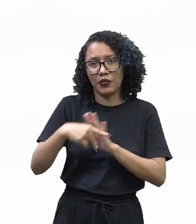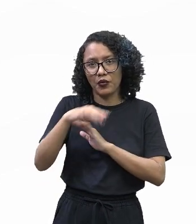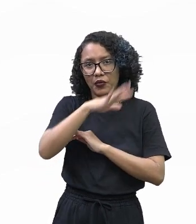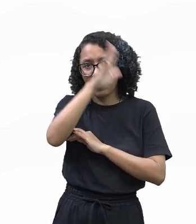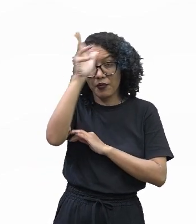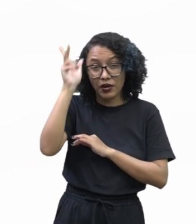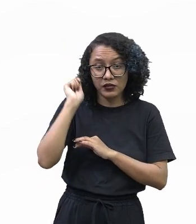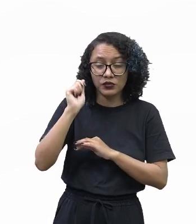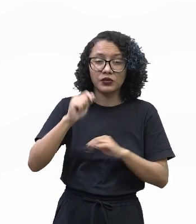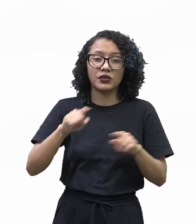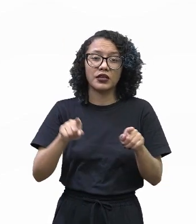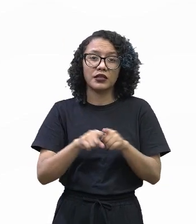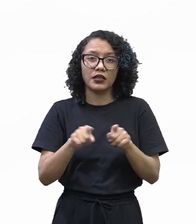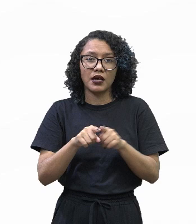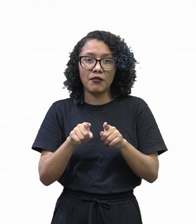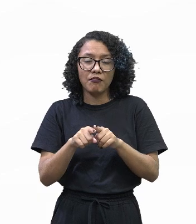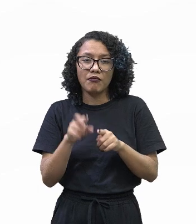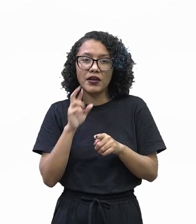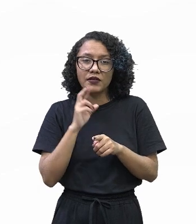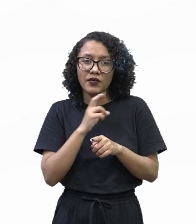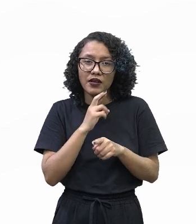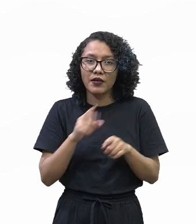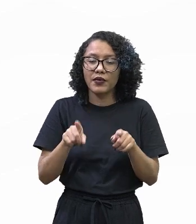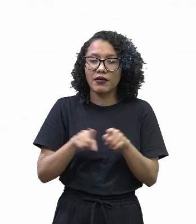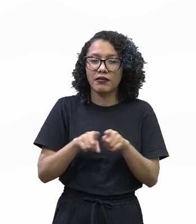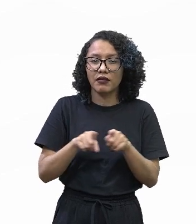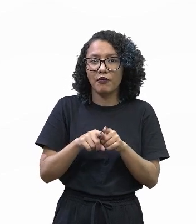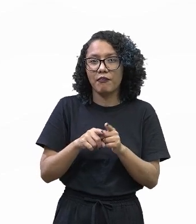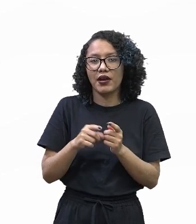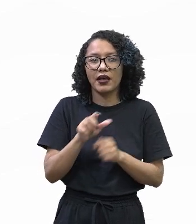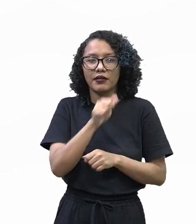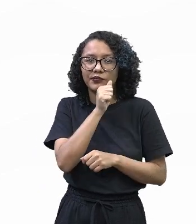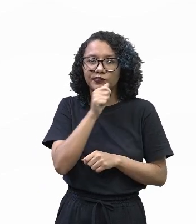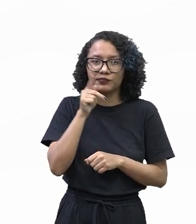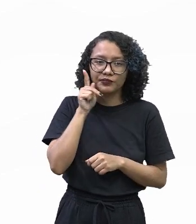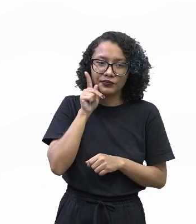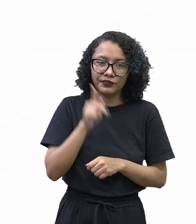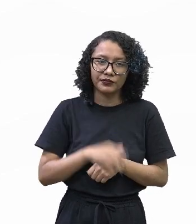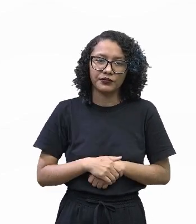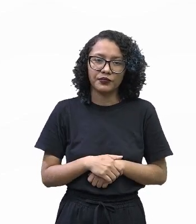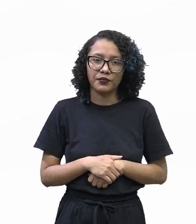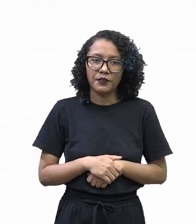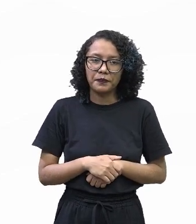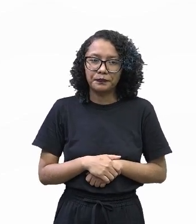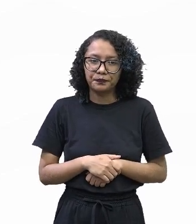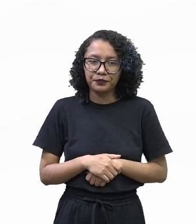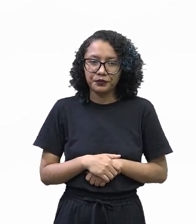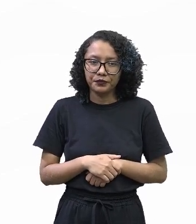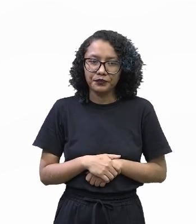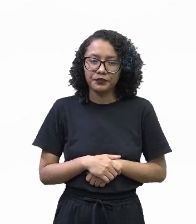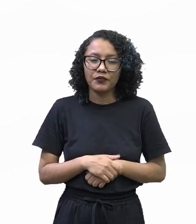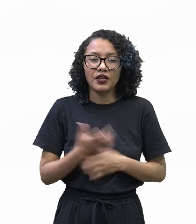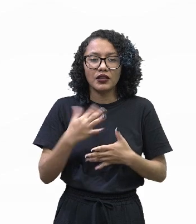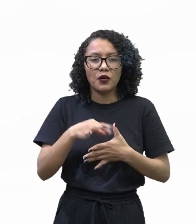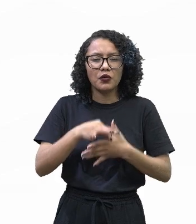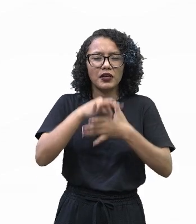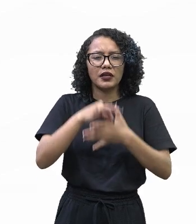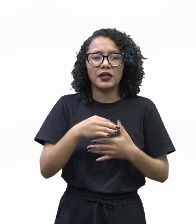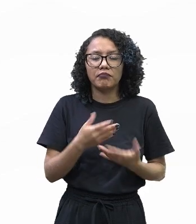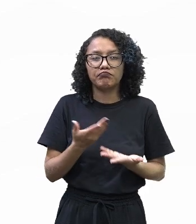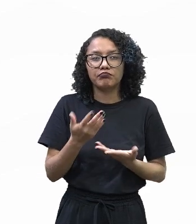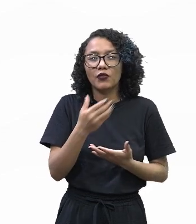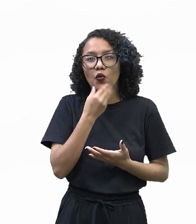Amazonas, de Roraima e Amapá. Então, essa revolta ela vai ser liderada por Félix